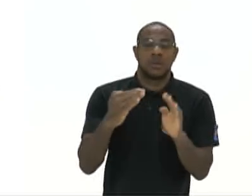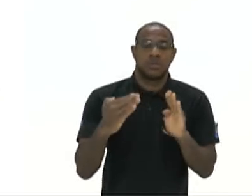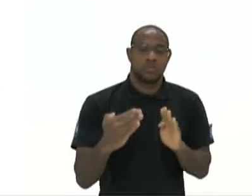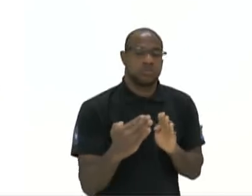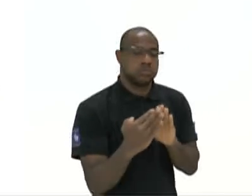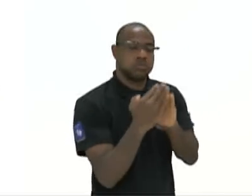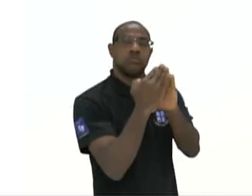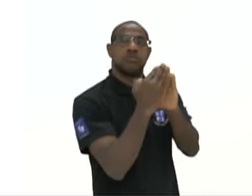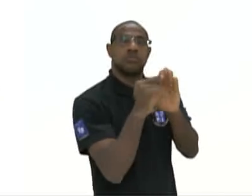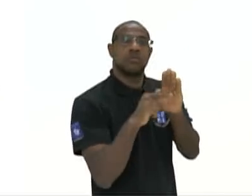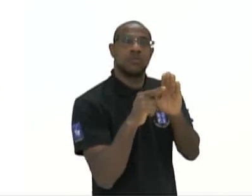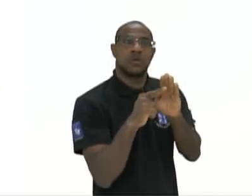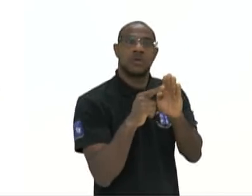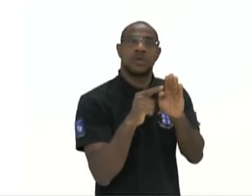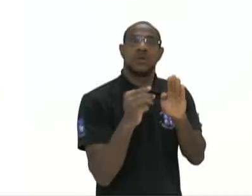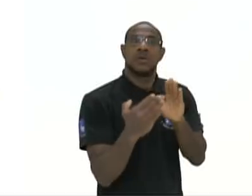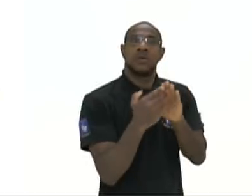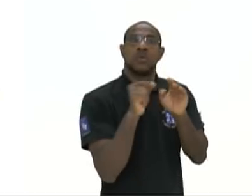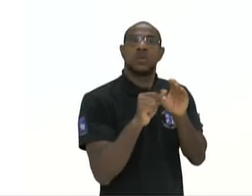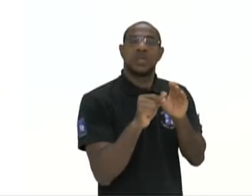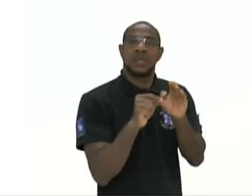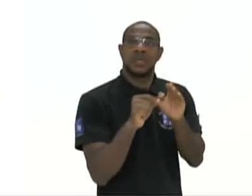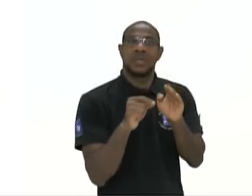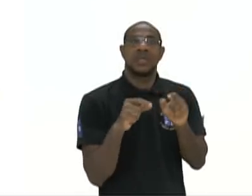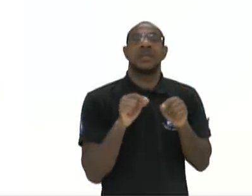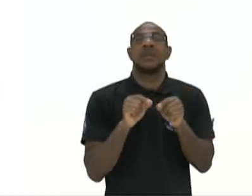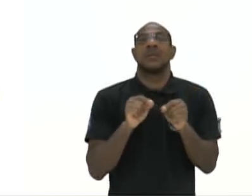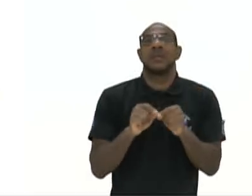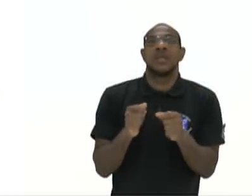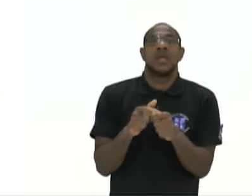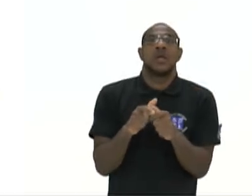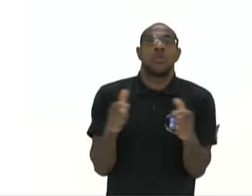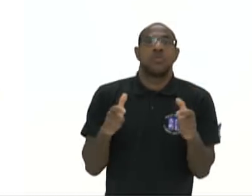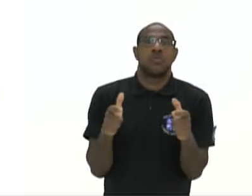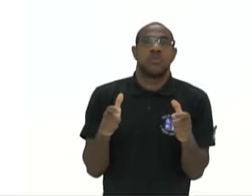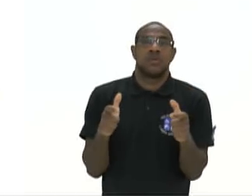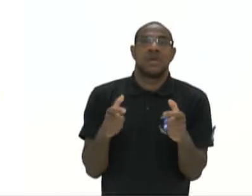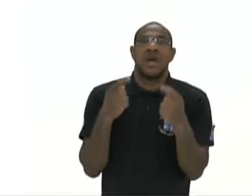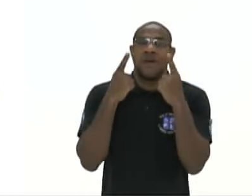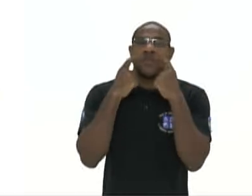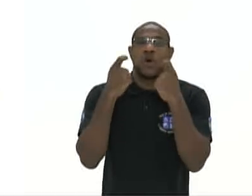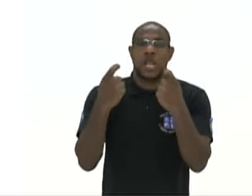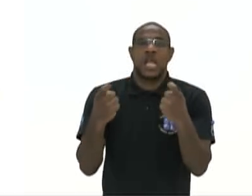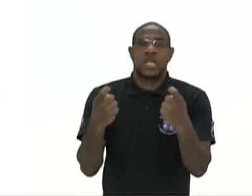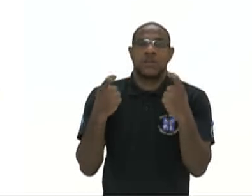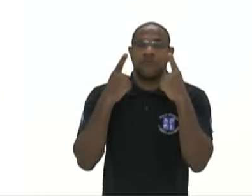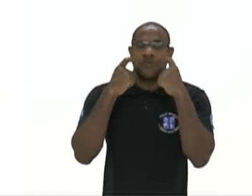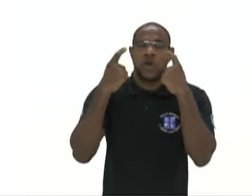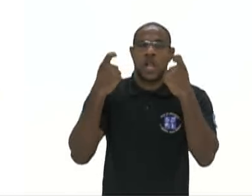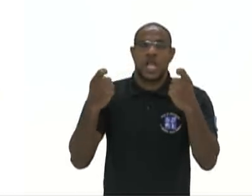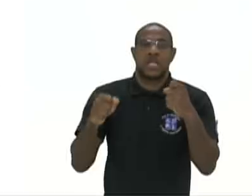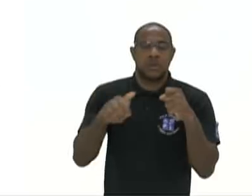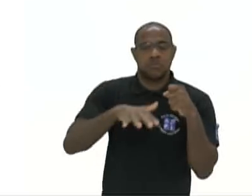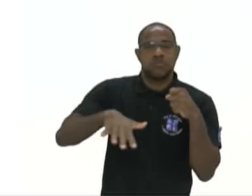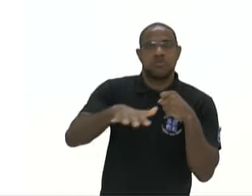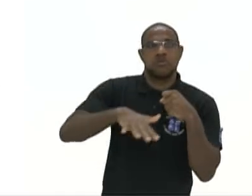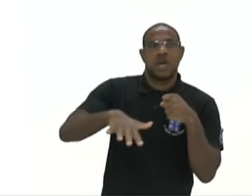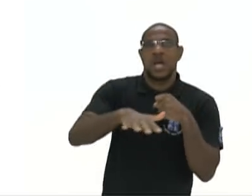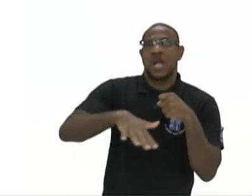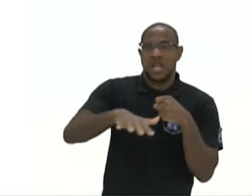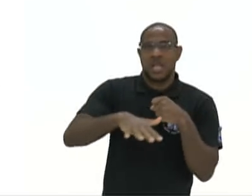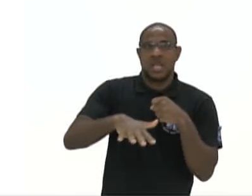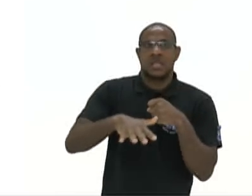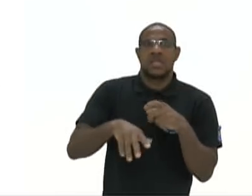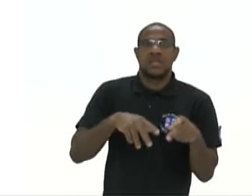Guarda Municipal diante do constante crescimento da violência em nossa região e acréscimo no